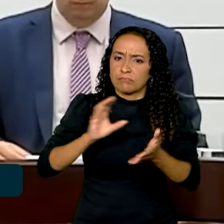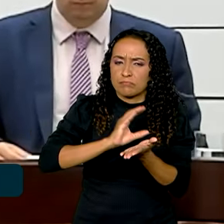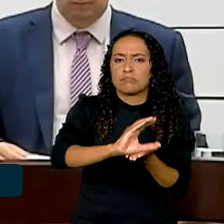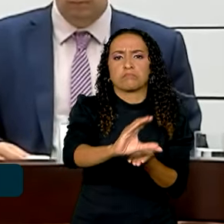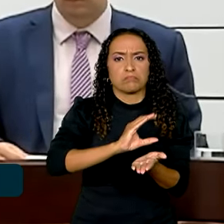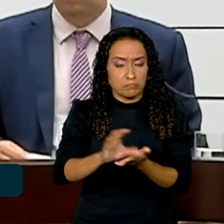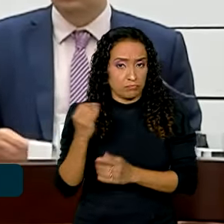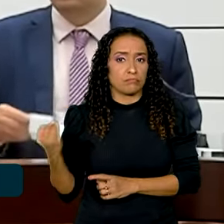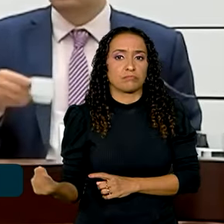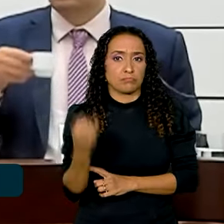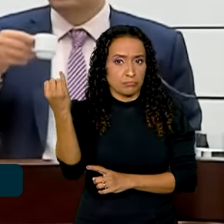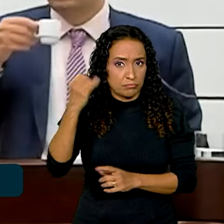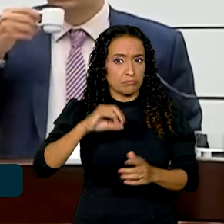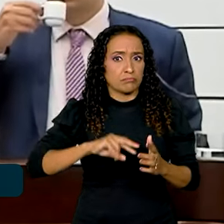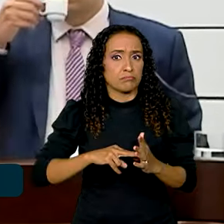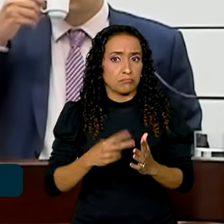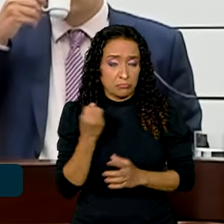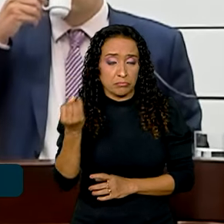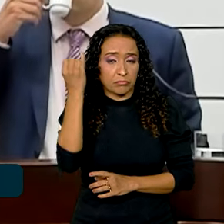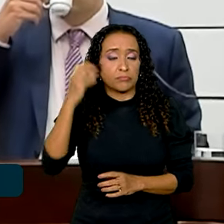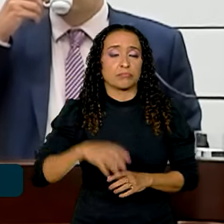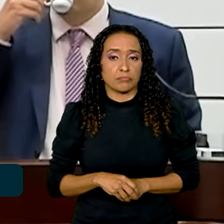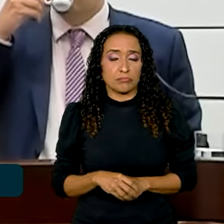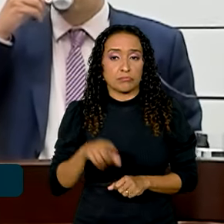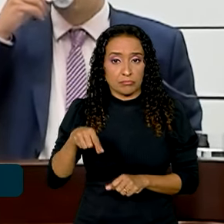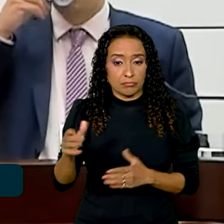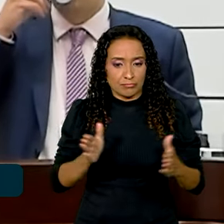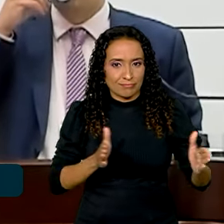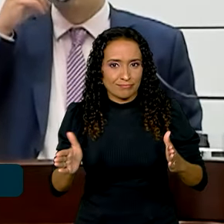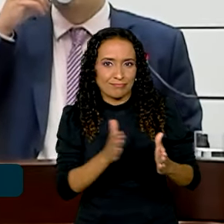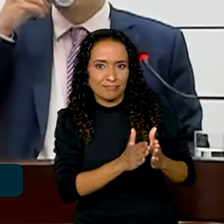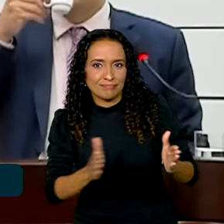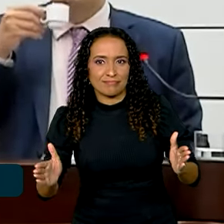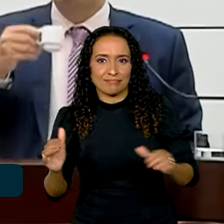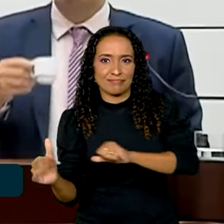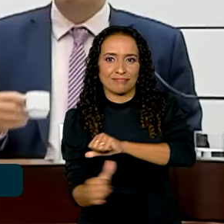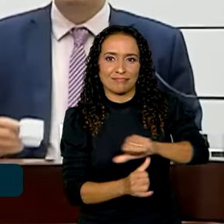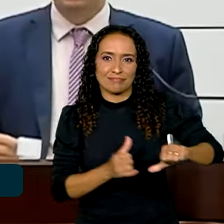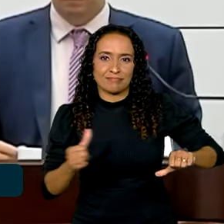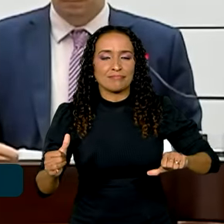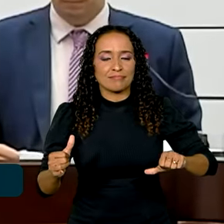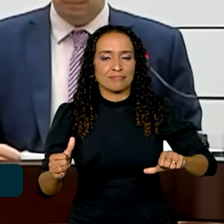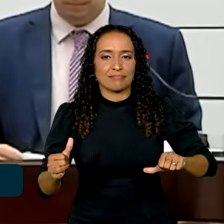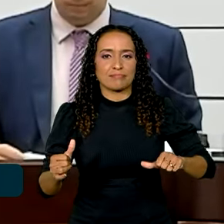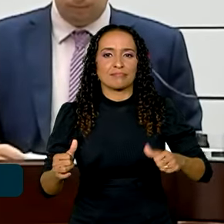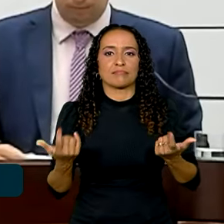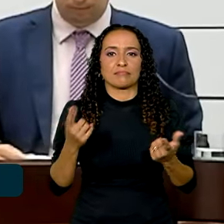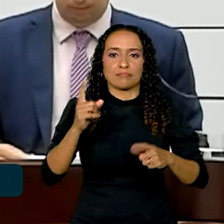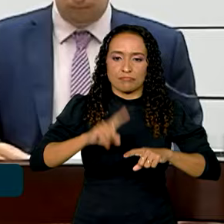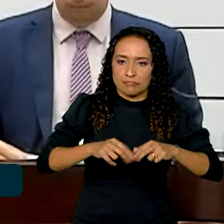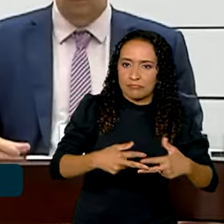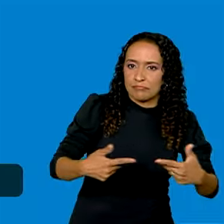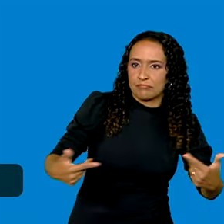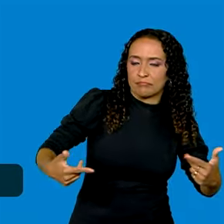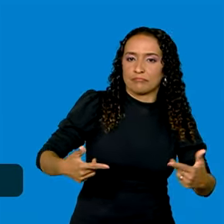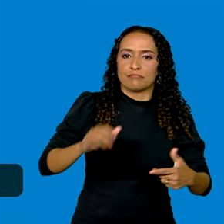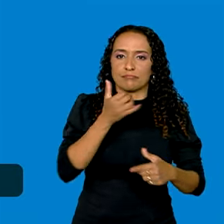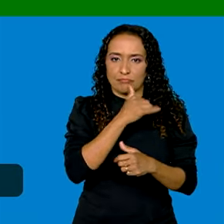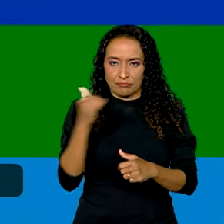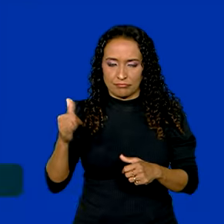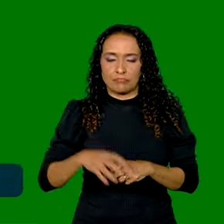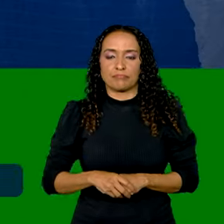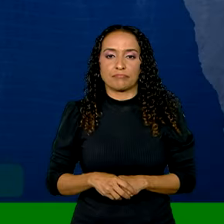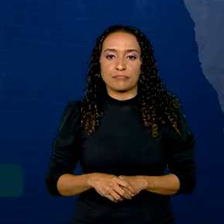investimentos importantes, significativos, nesse processo de transição de matriz energética, enfim.